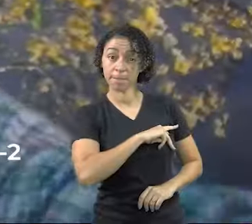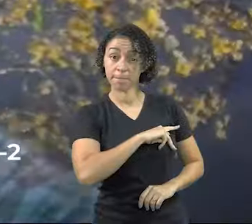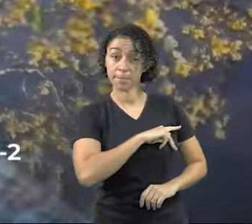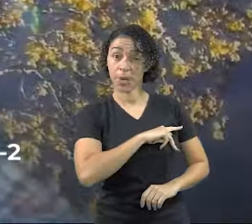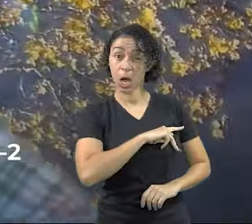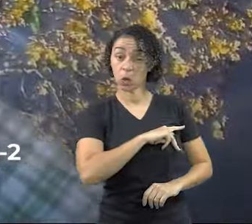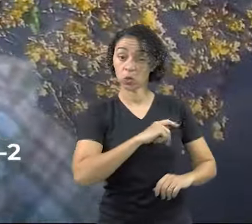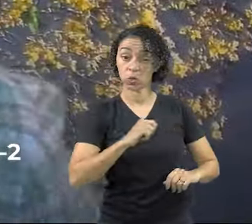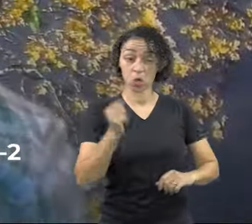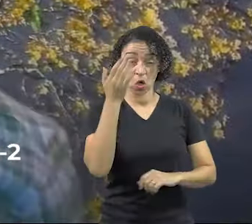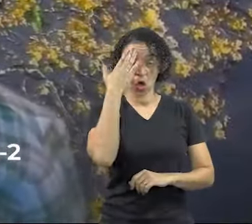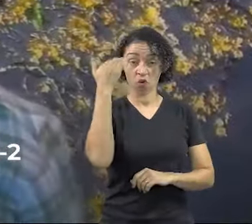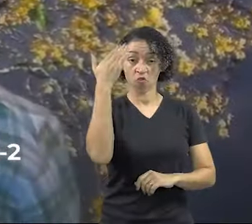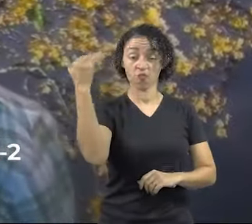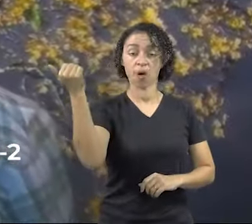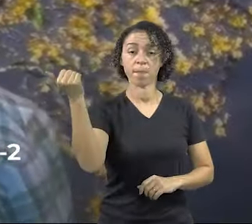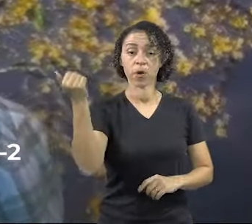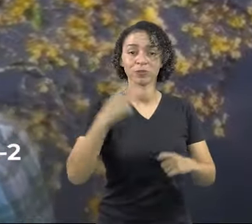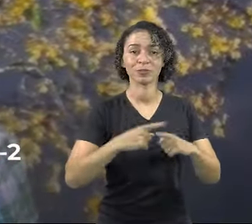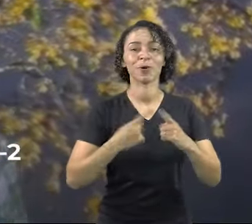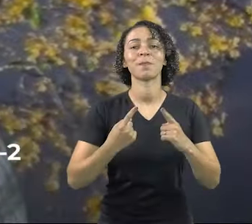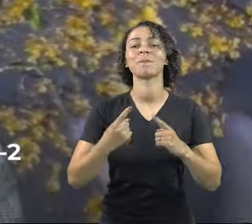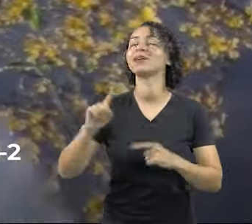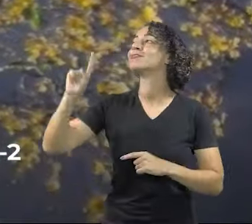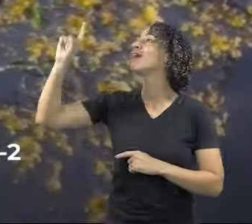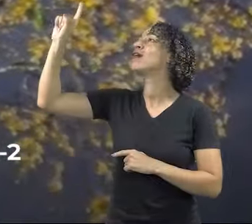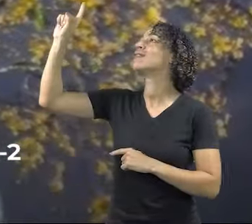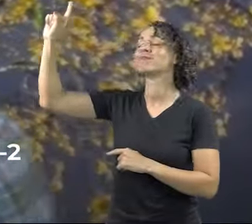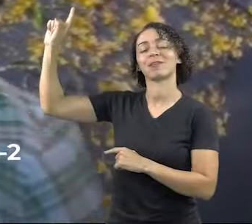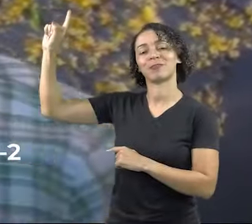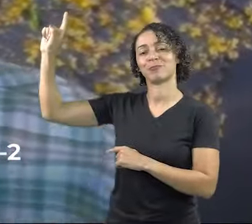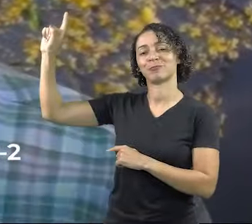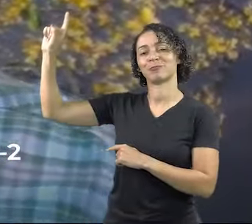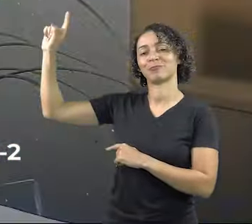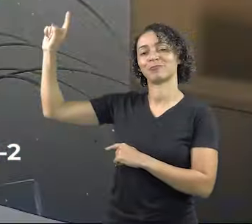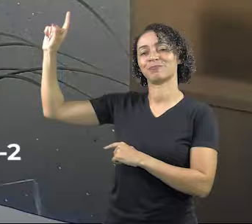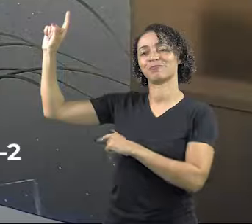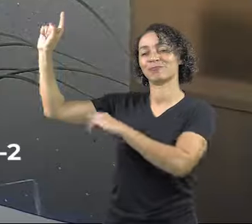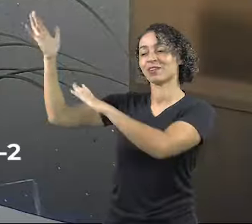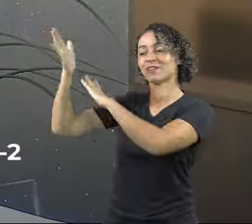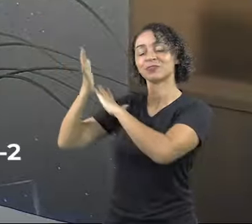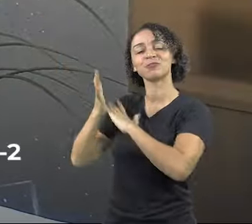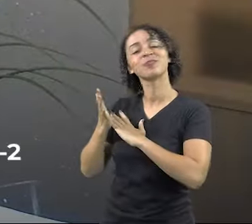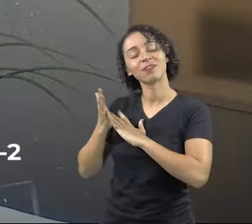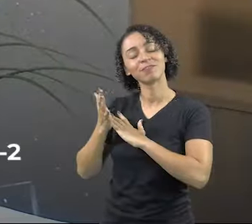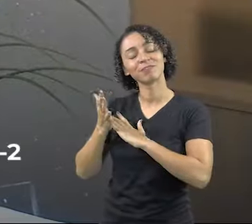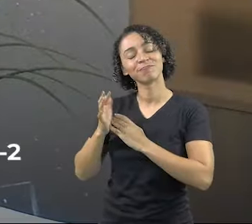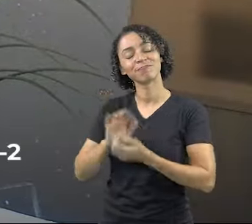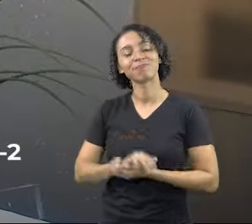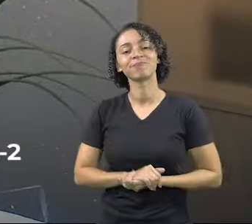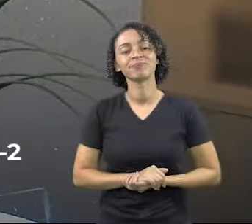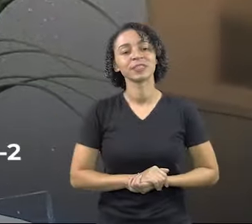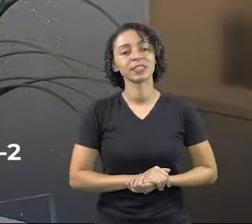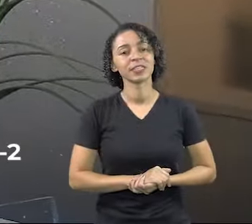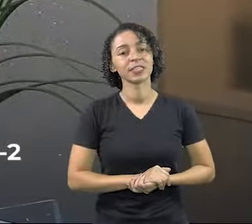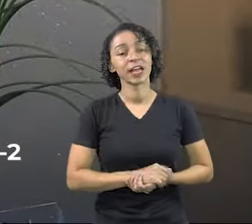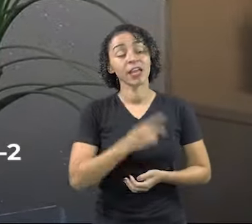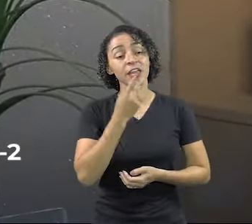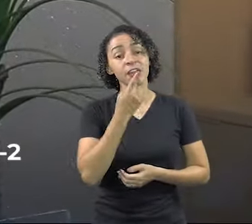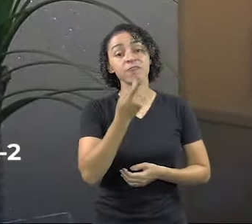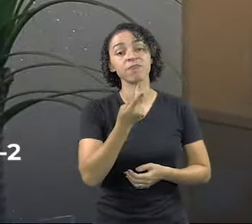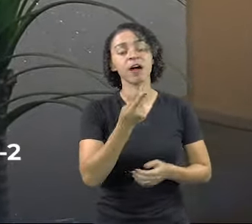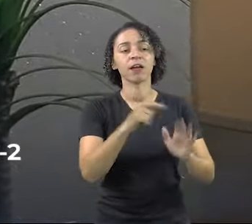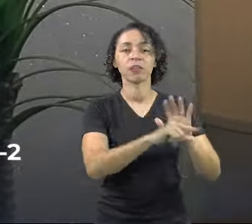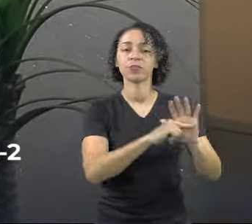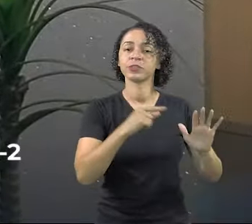grande por si somente mas ela é engrandecido por Deus que pode ser o seu caso e ele diz no